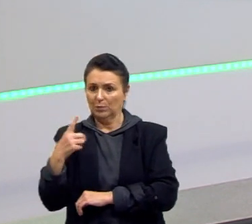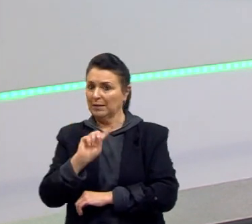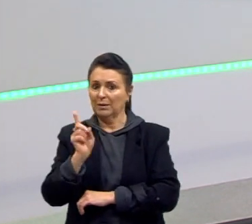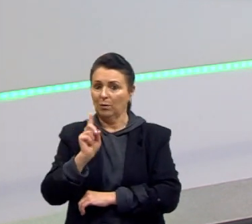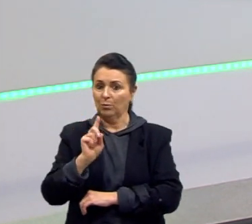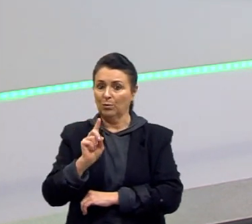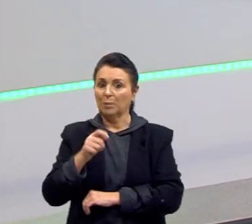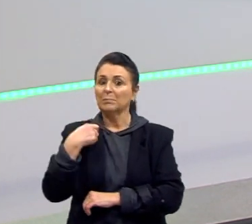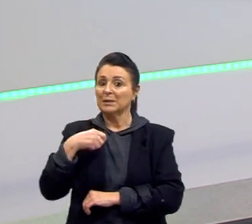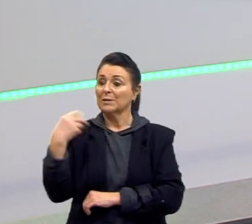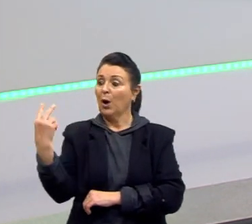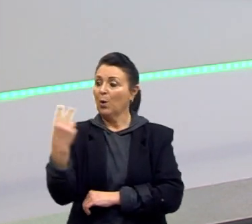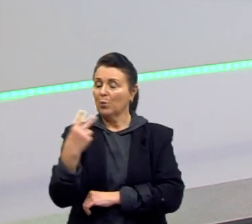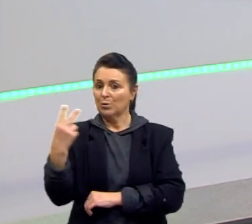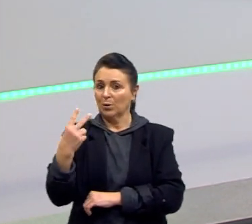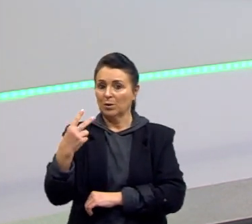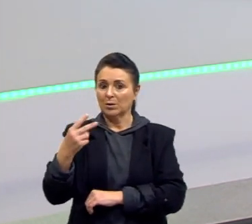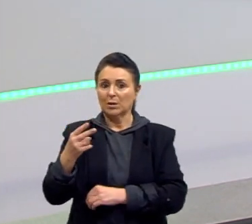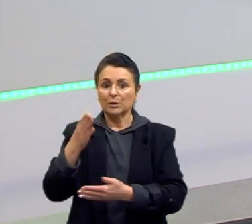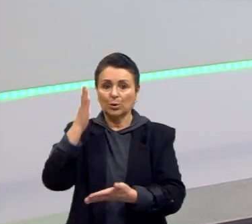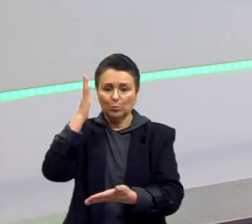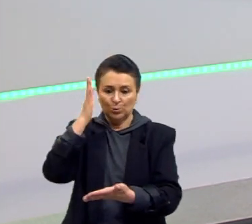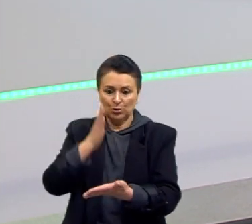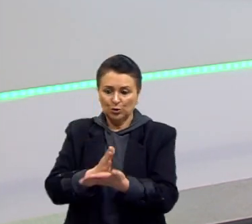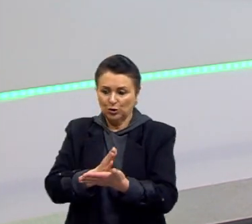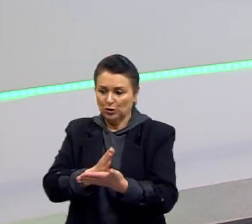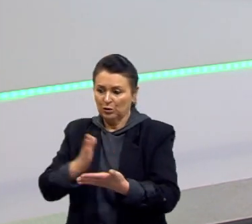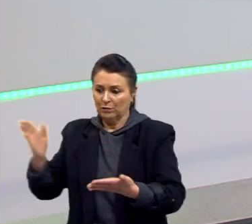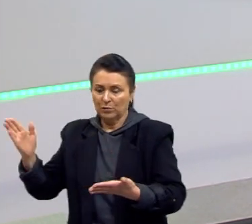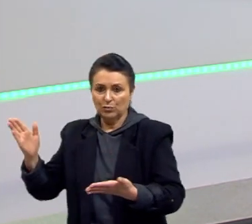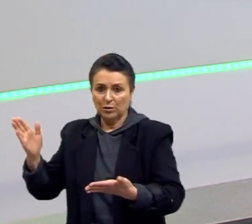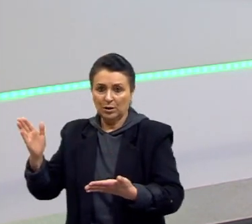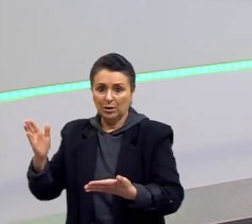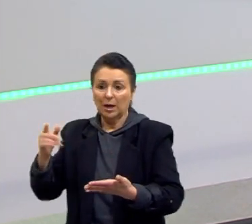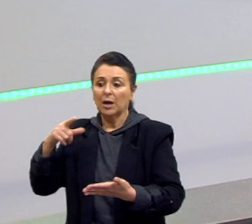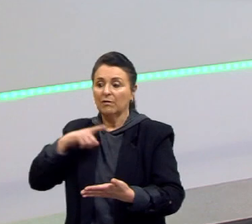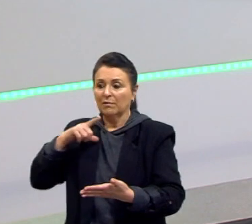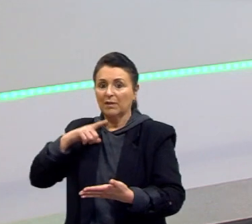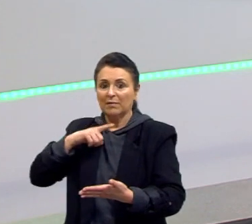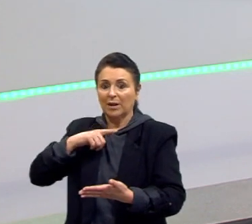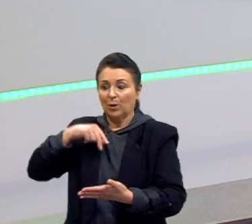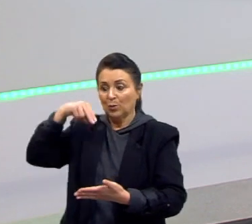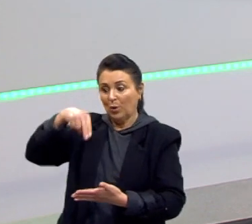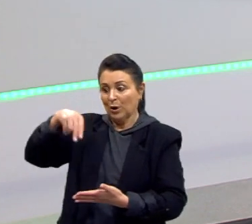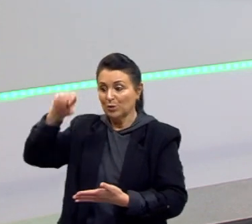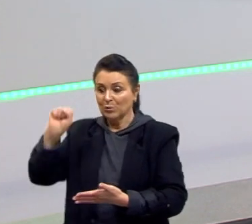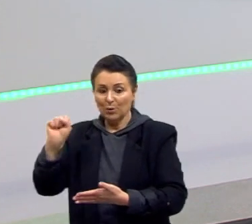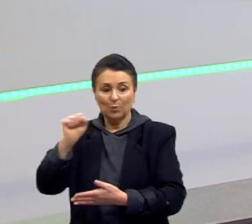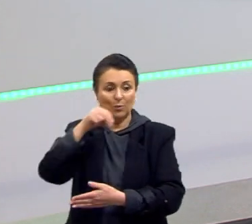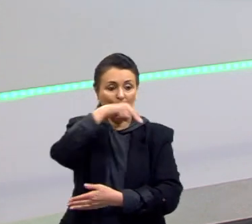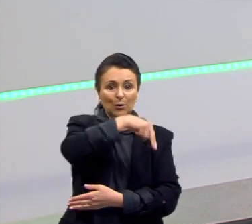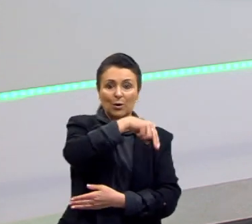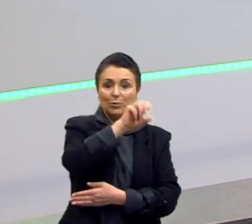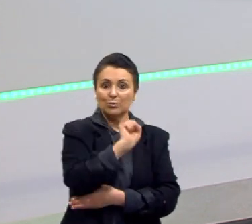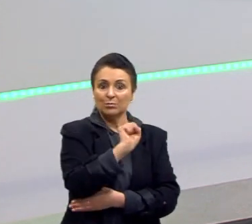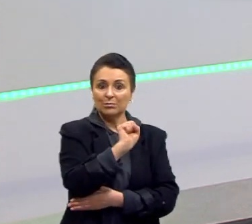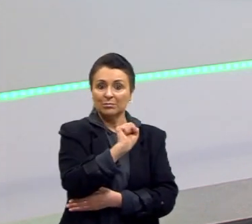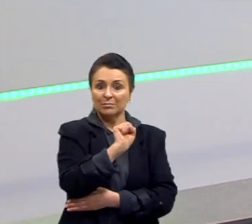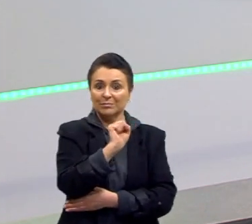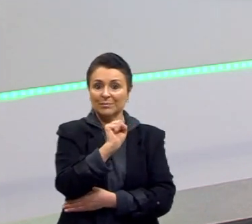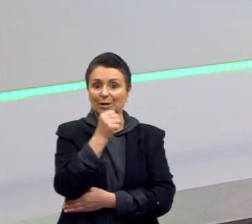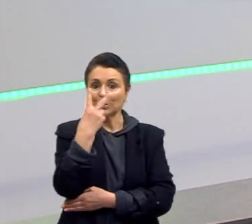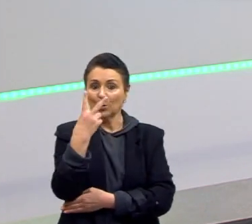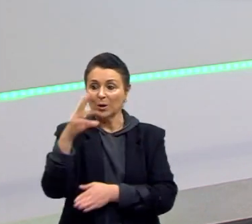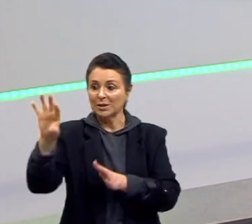um imã ao meio eu vou gerar o que um novo Polo Sul e um novo Polo Norte não é dois irmãos separados